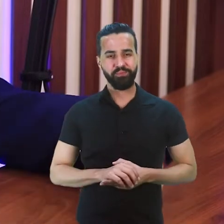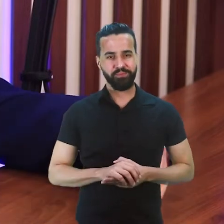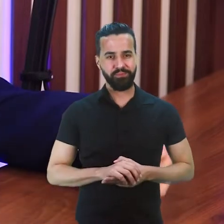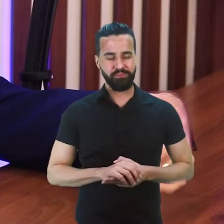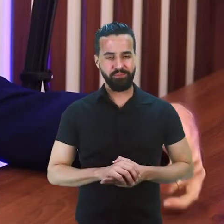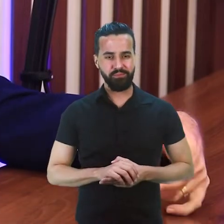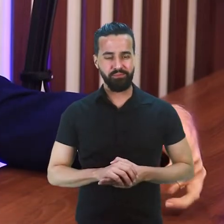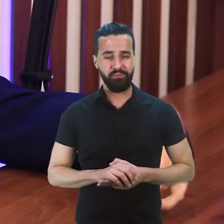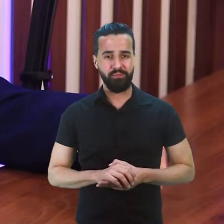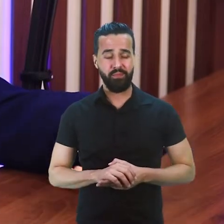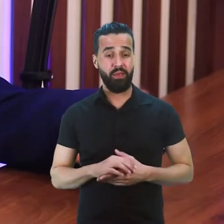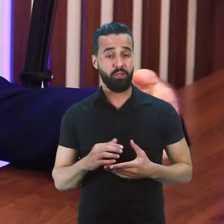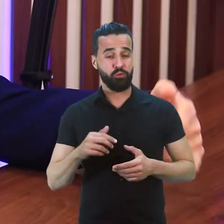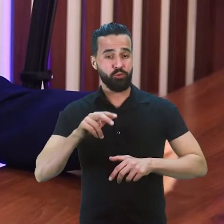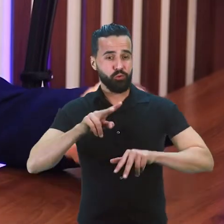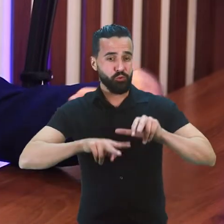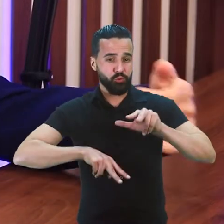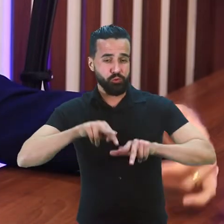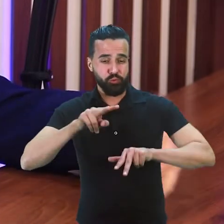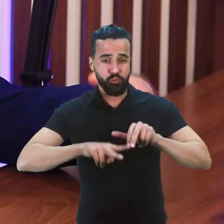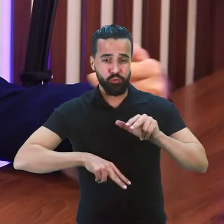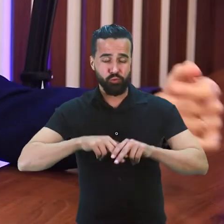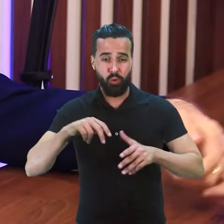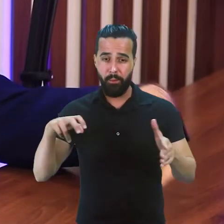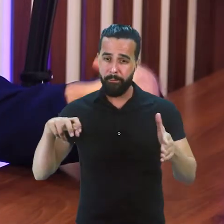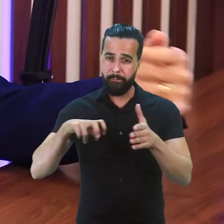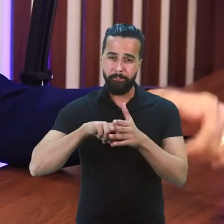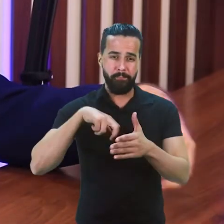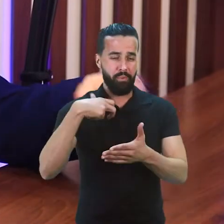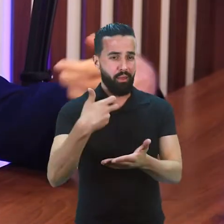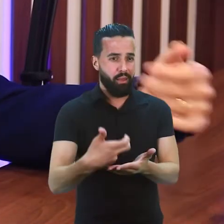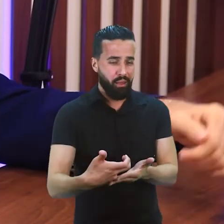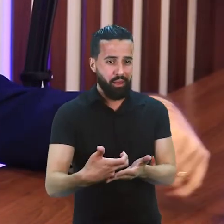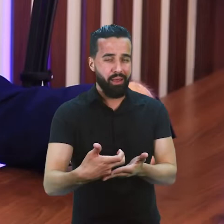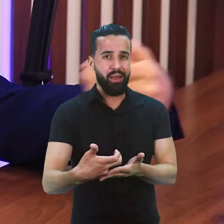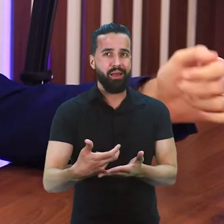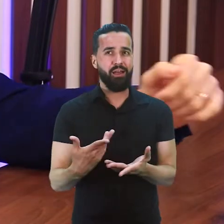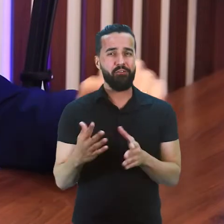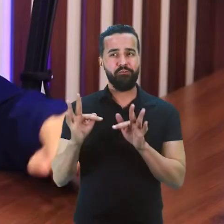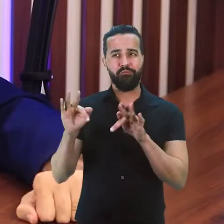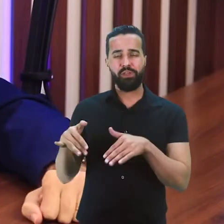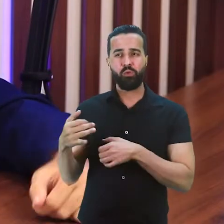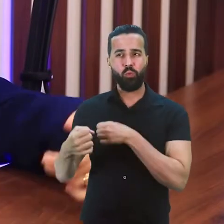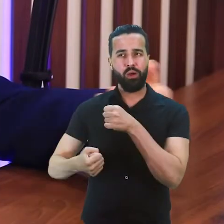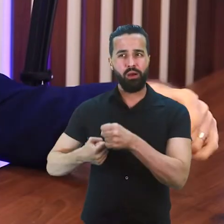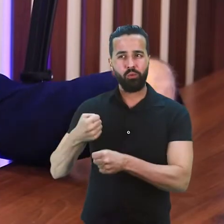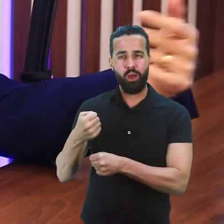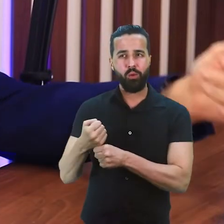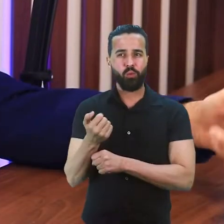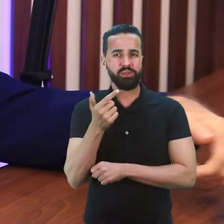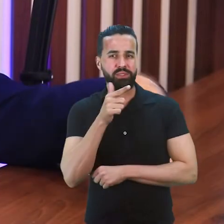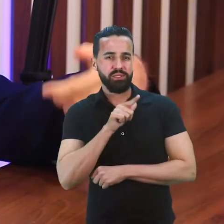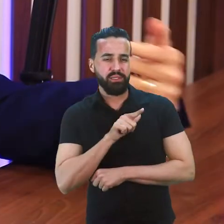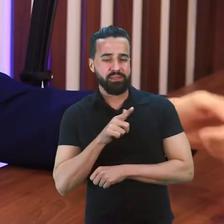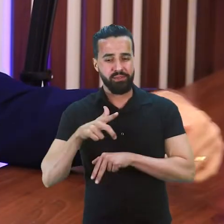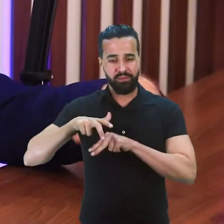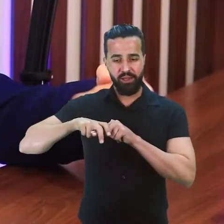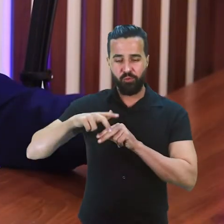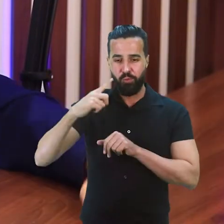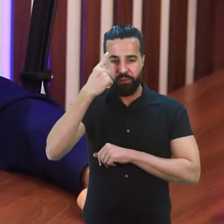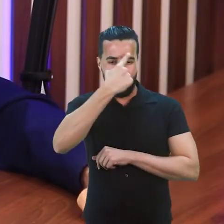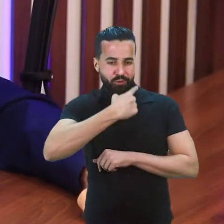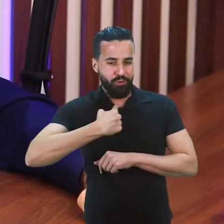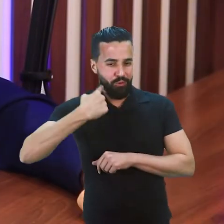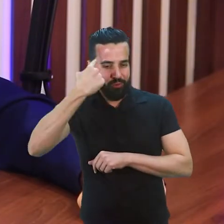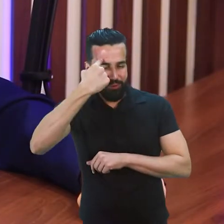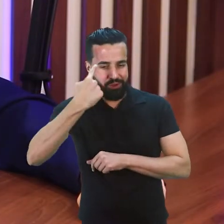eu me acidentei em junho, já no final do ano eu conseguia ficar já 1 hora sentado, aí deitava depois para dar uma